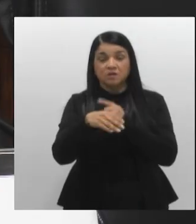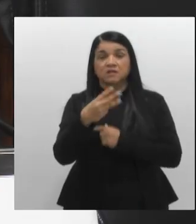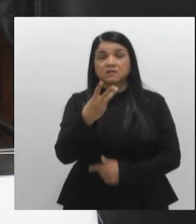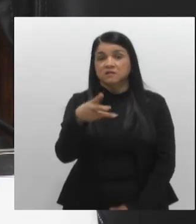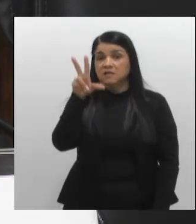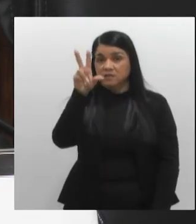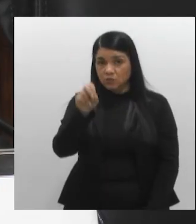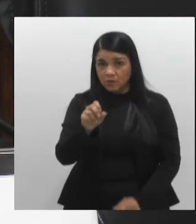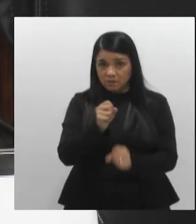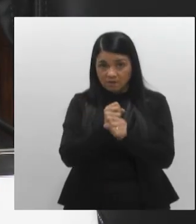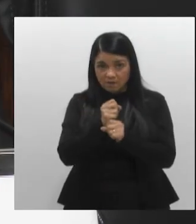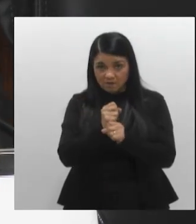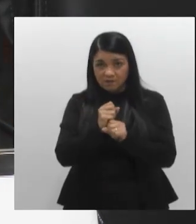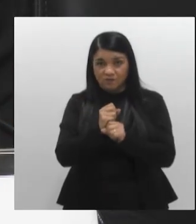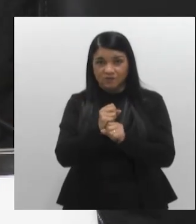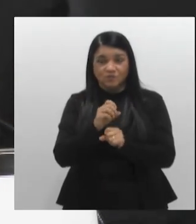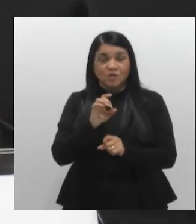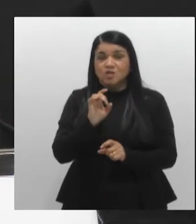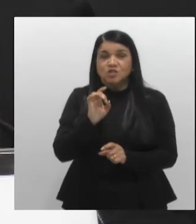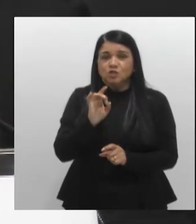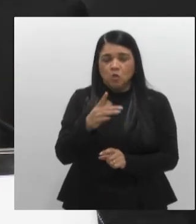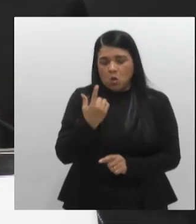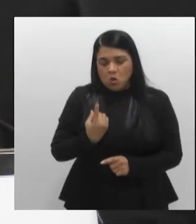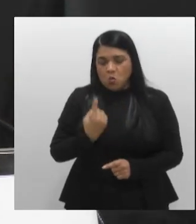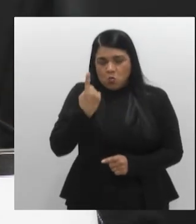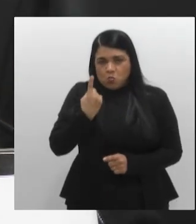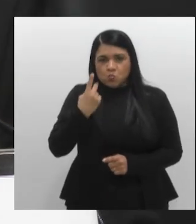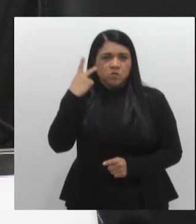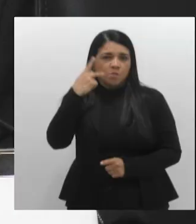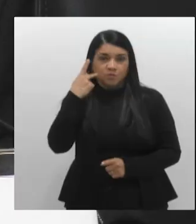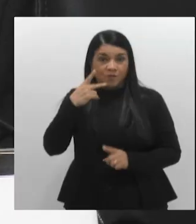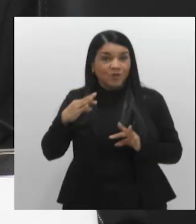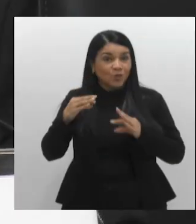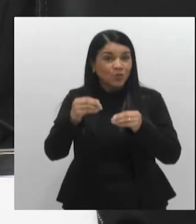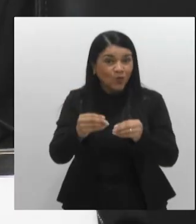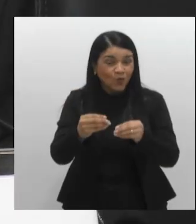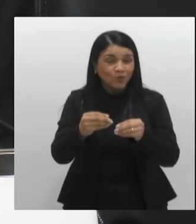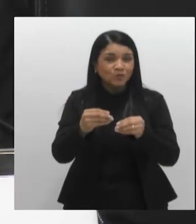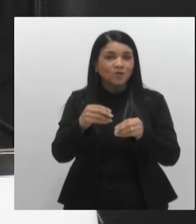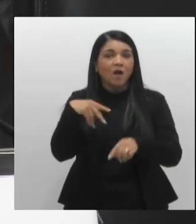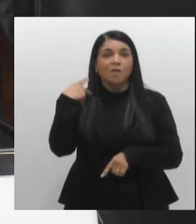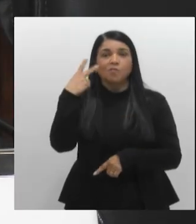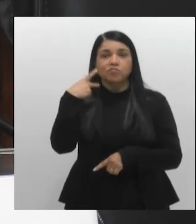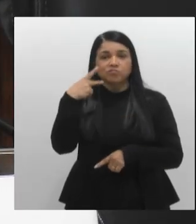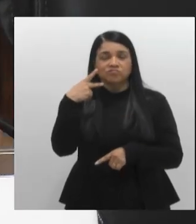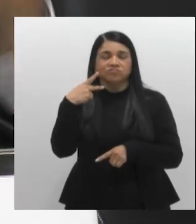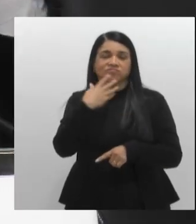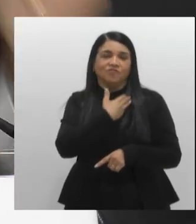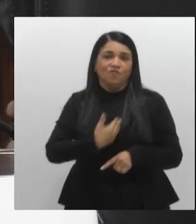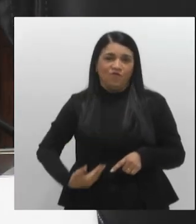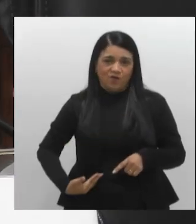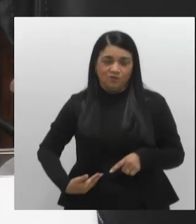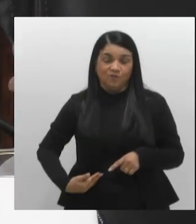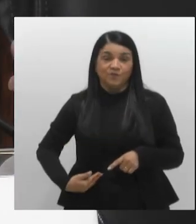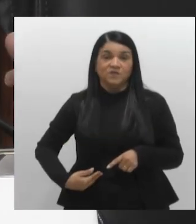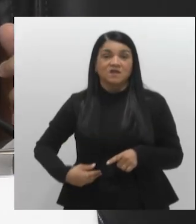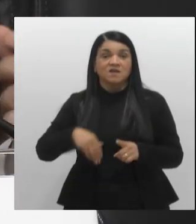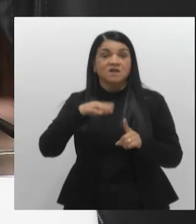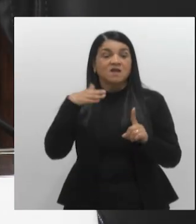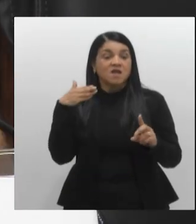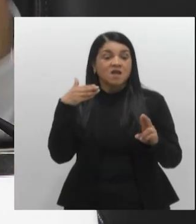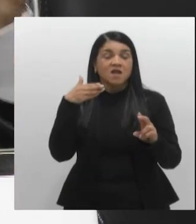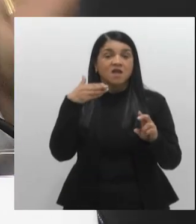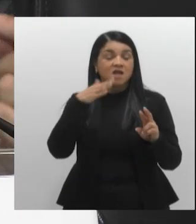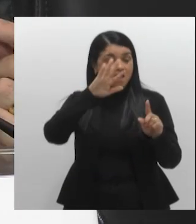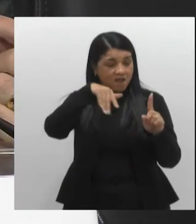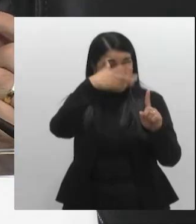parlamento, não é só o deputado Fred, é todo o parlamento do Estado do Rio de Janeiro que reverencia uma história e